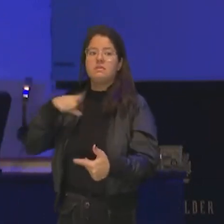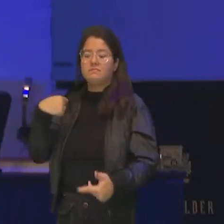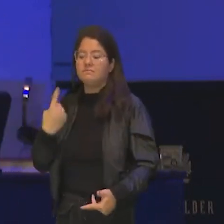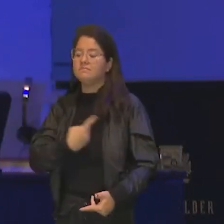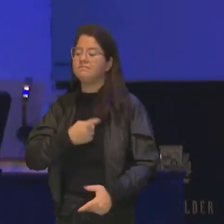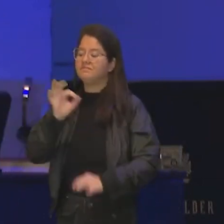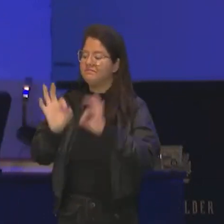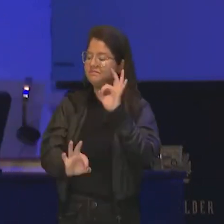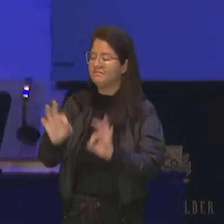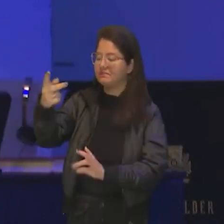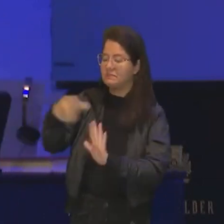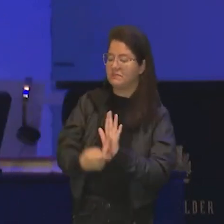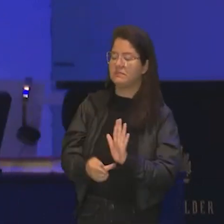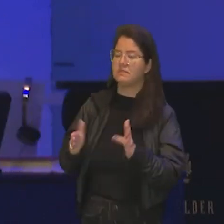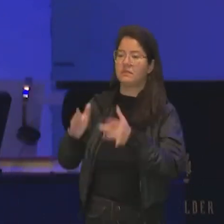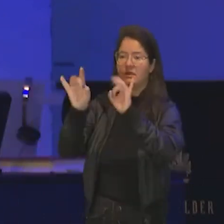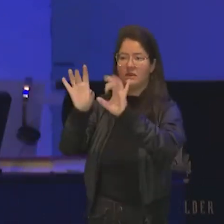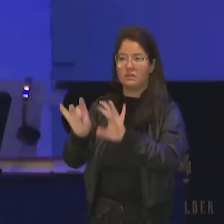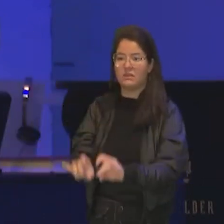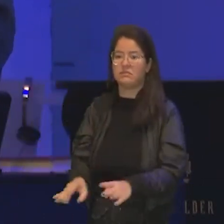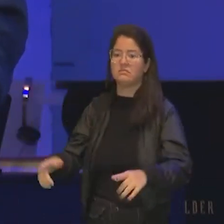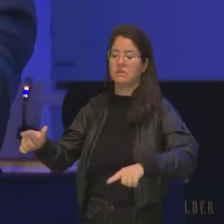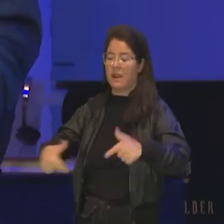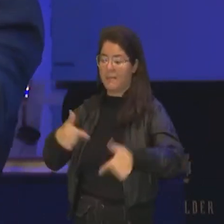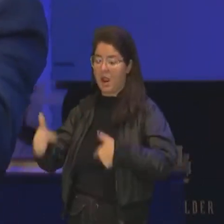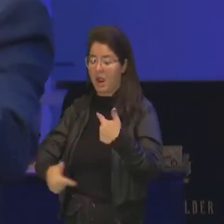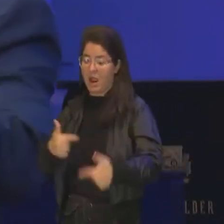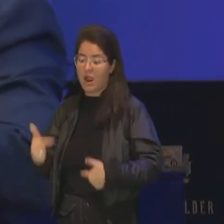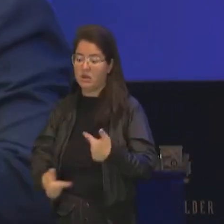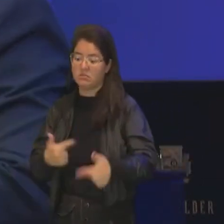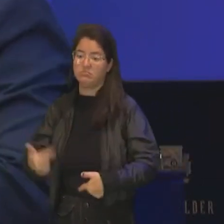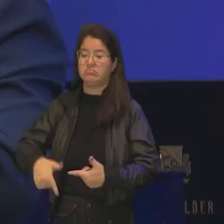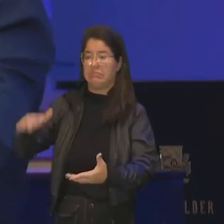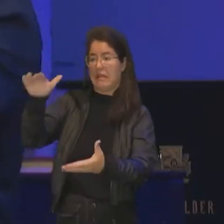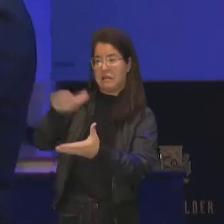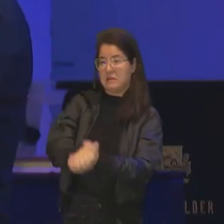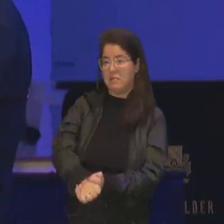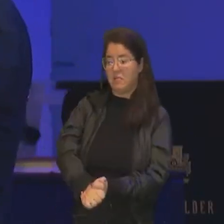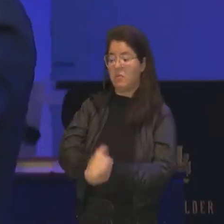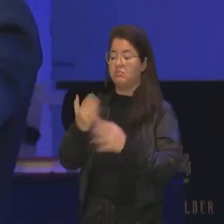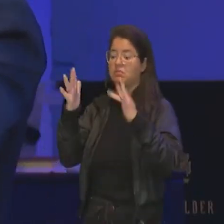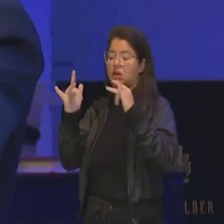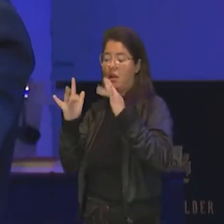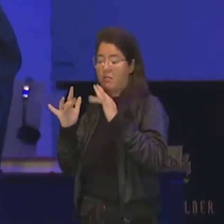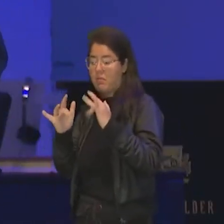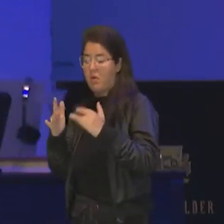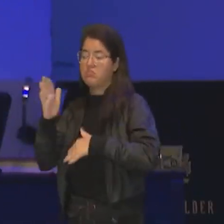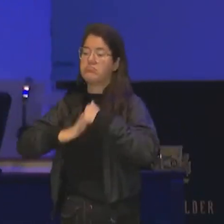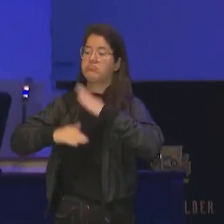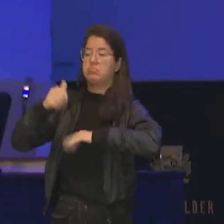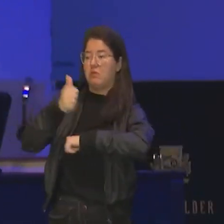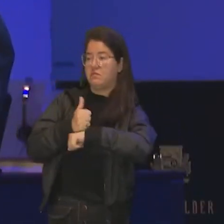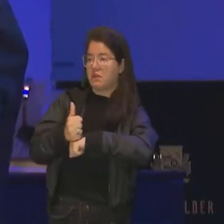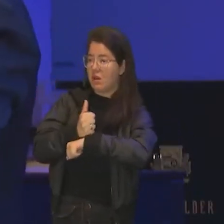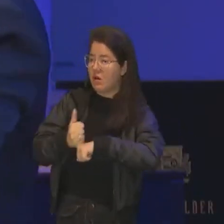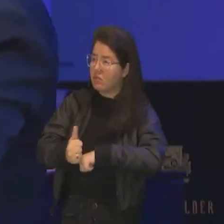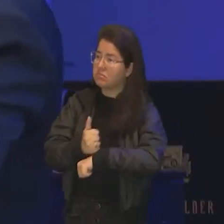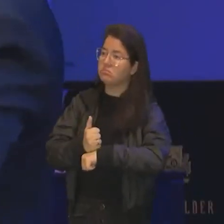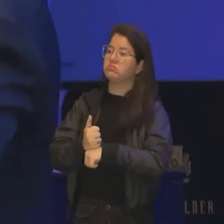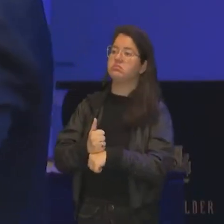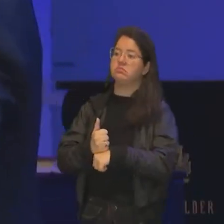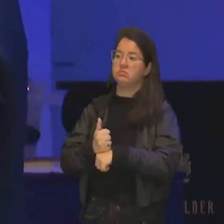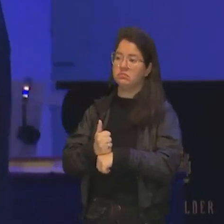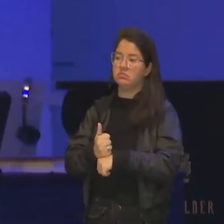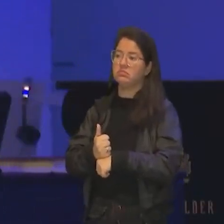planos específicos, carreira, casamento, namoro, profissão,